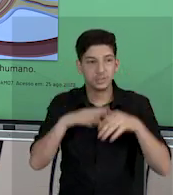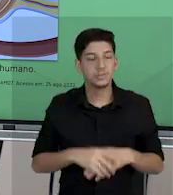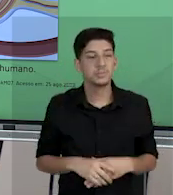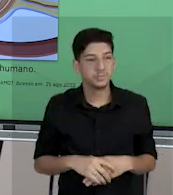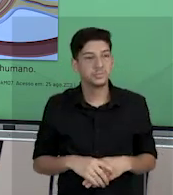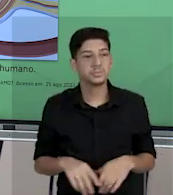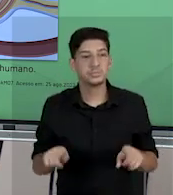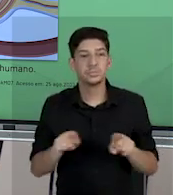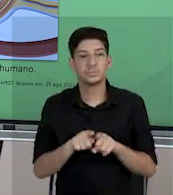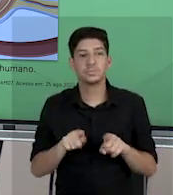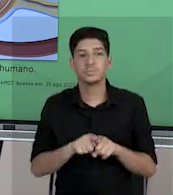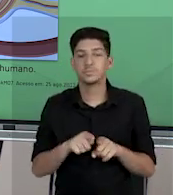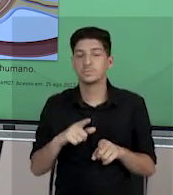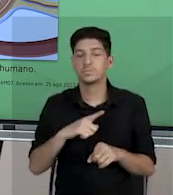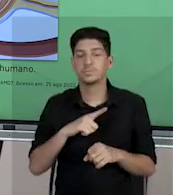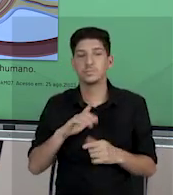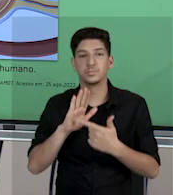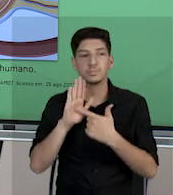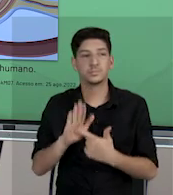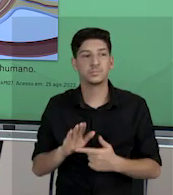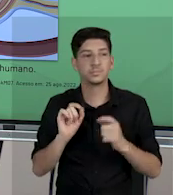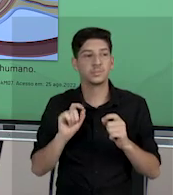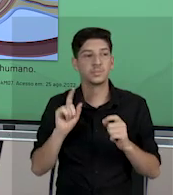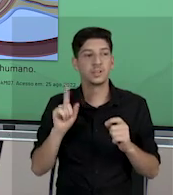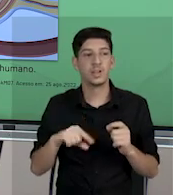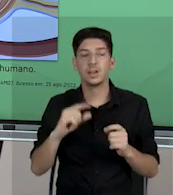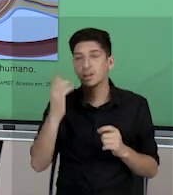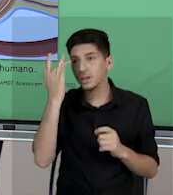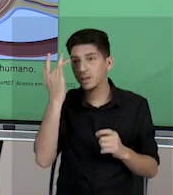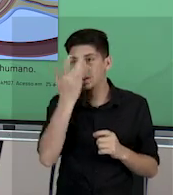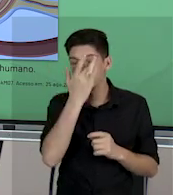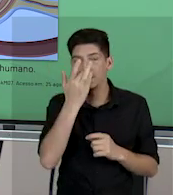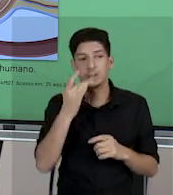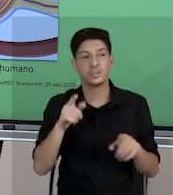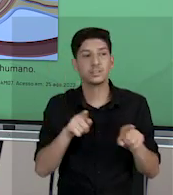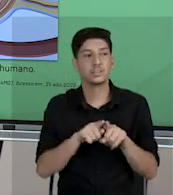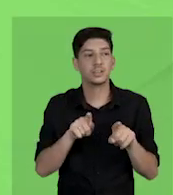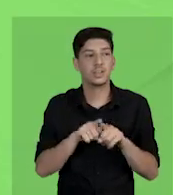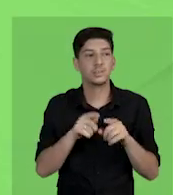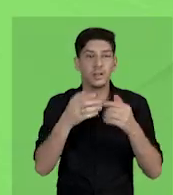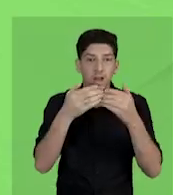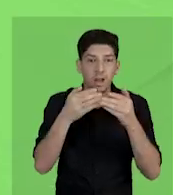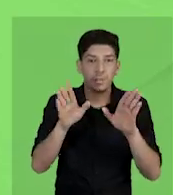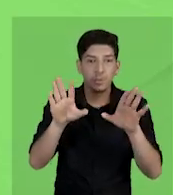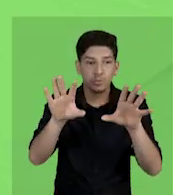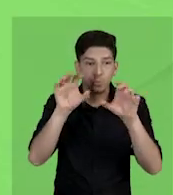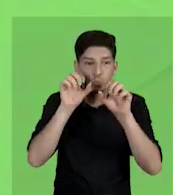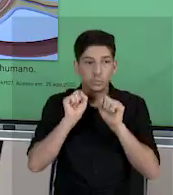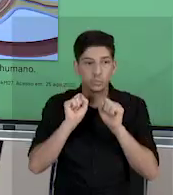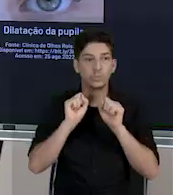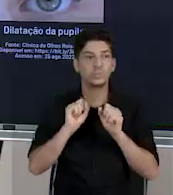região, né, do olho exposta exatamente as lentes e a abertura para a luz.